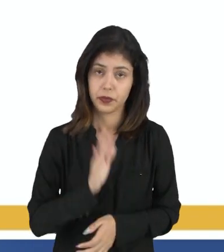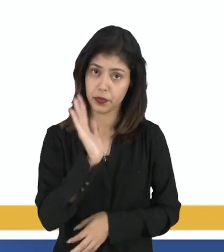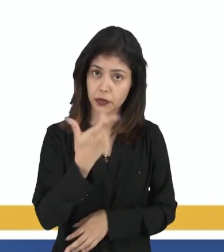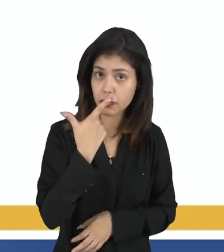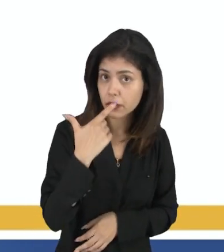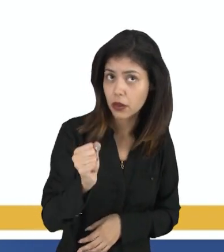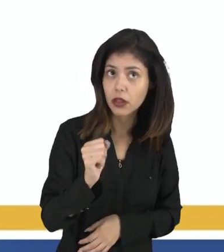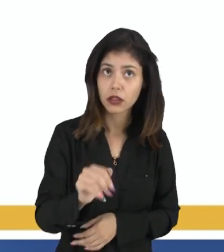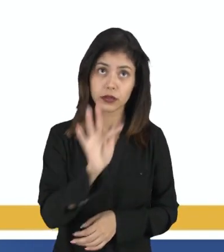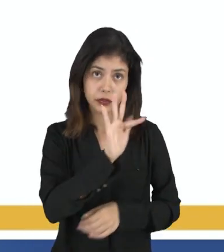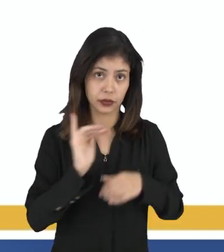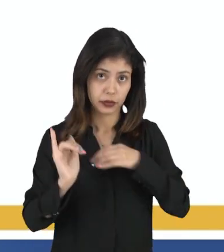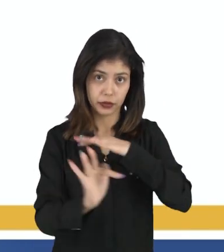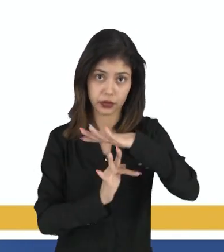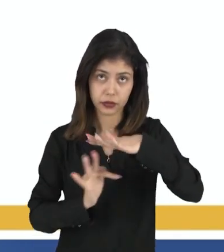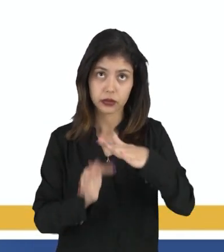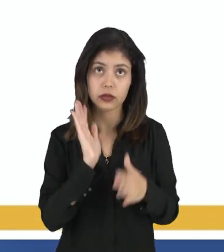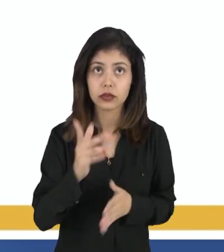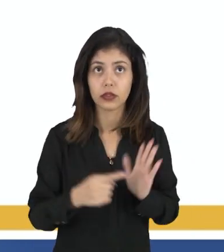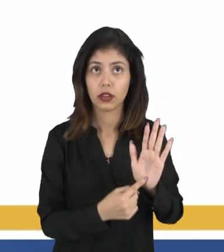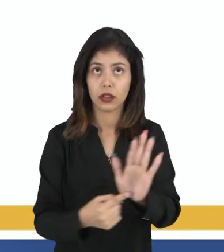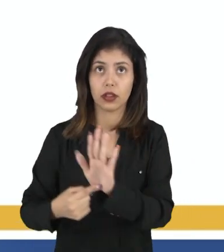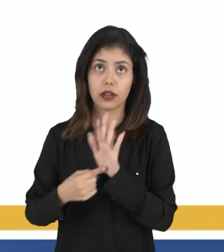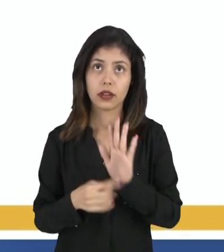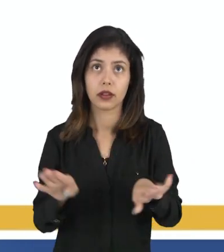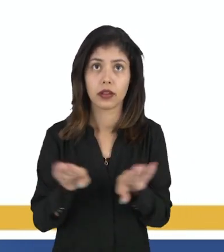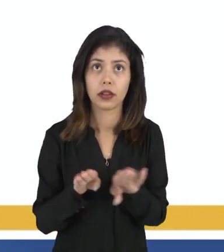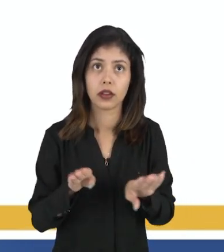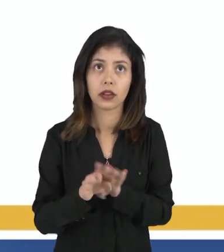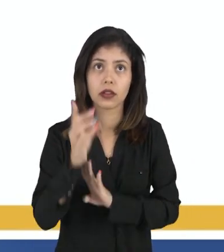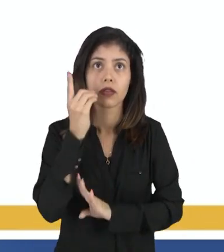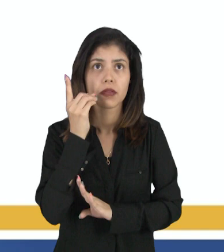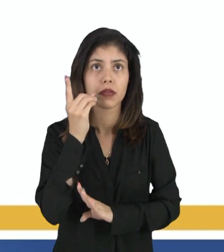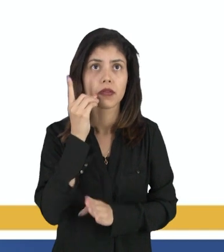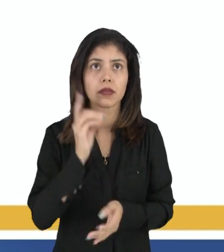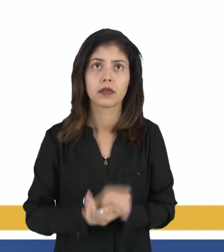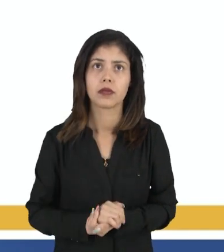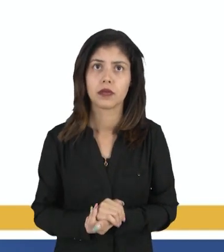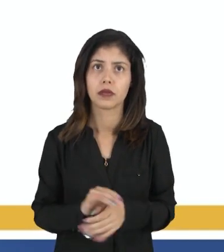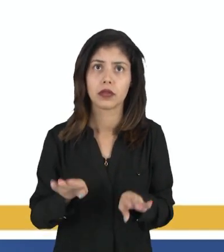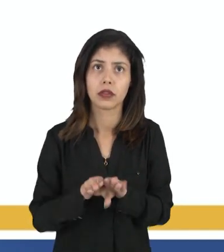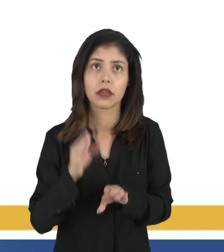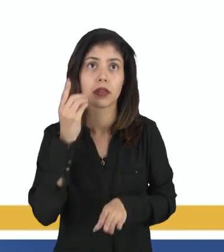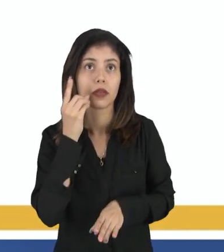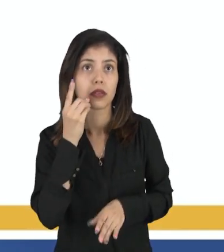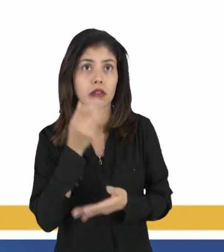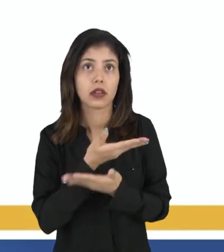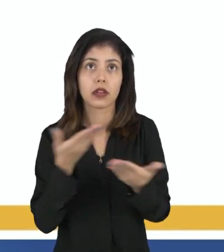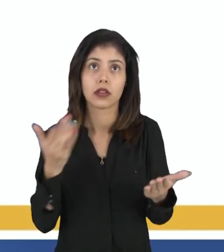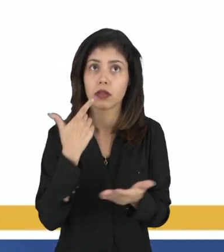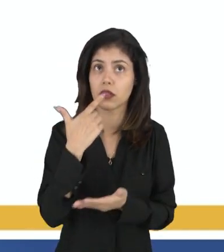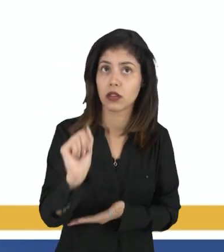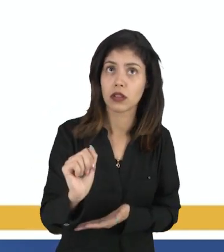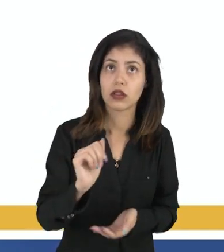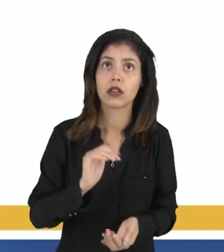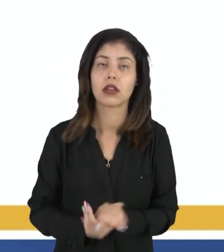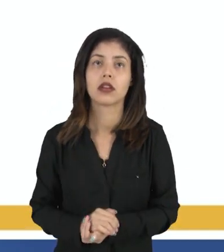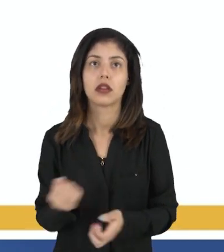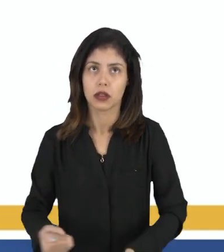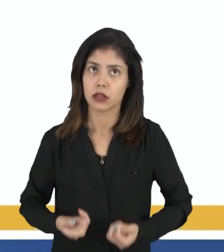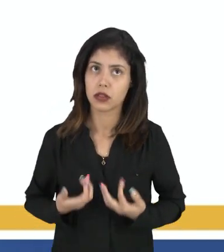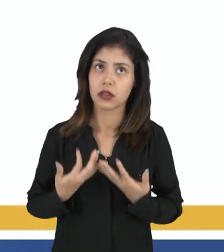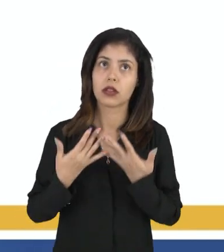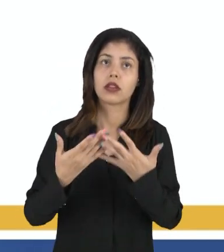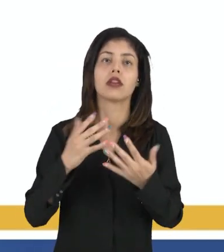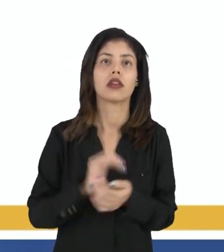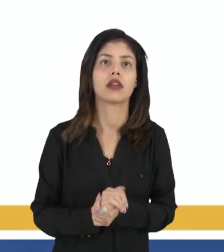Já a linguagem informal representa a linguagem cotidiana, a linguagem do dia a dia. Trata-se de uma linguagem